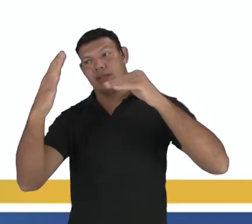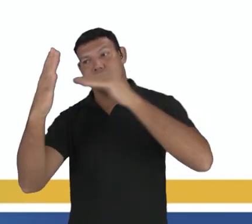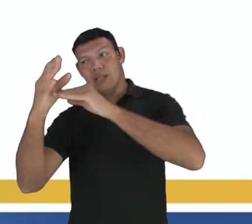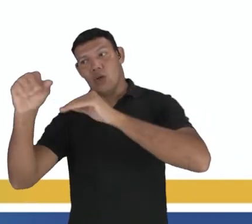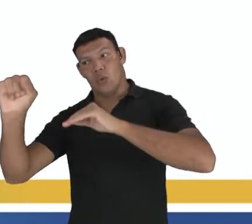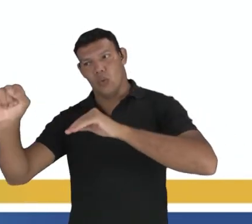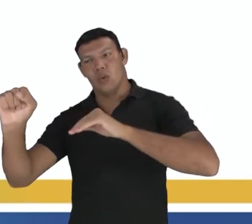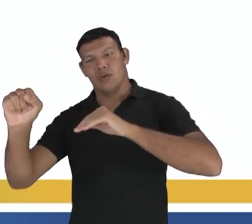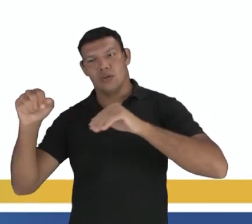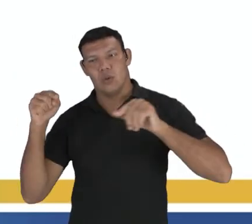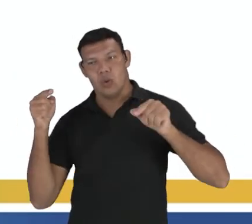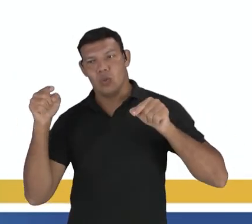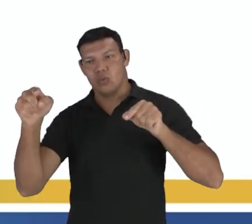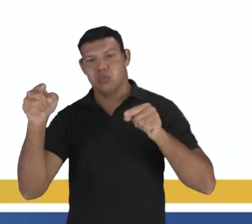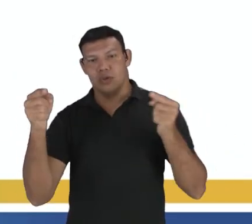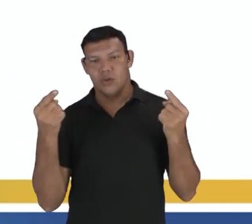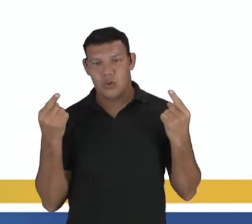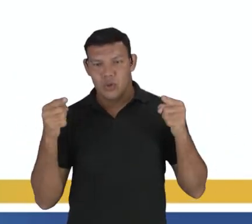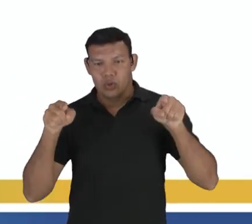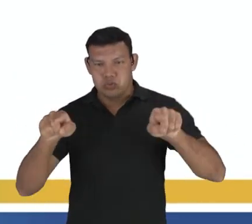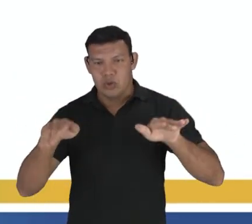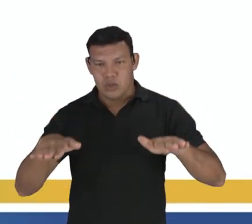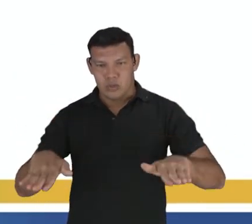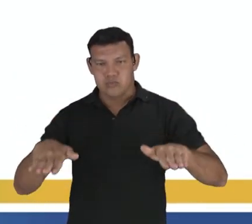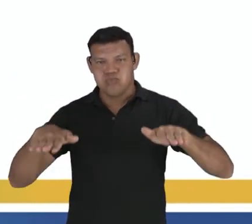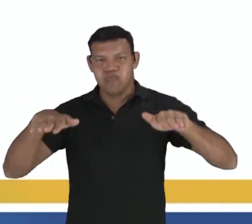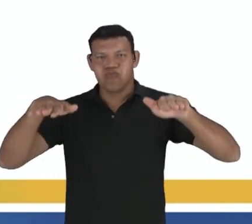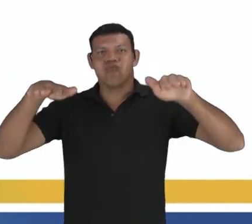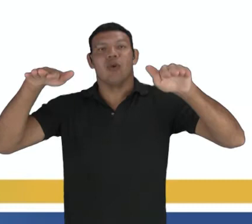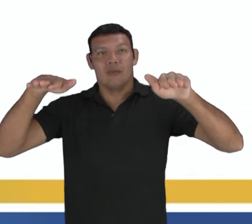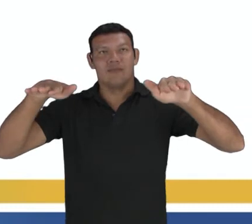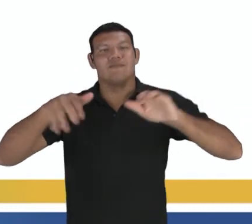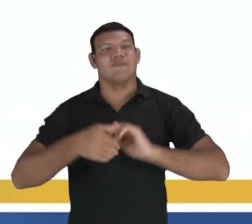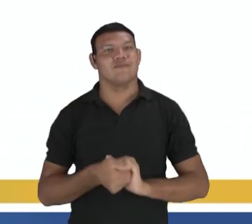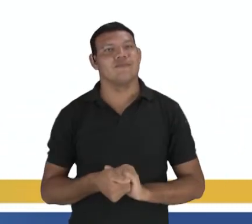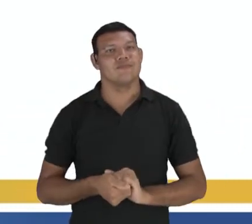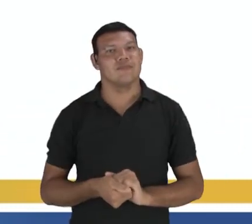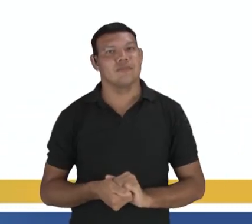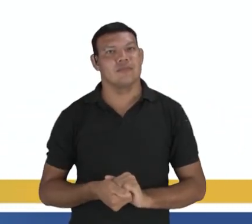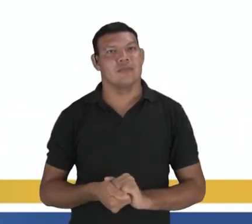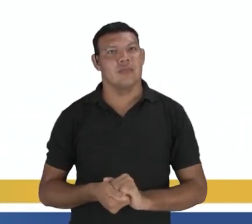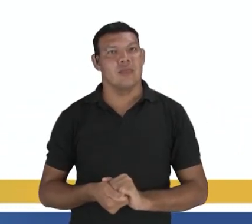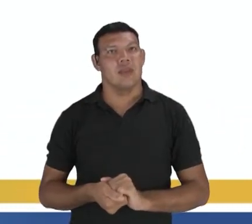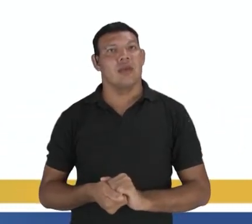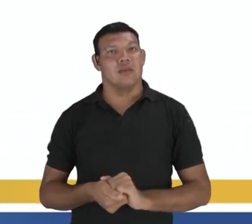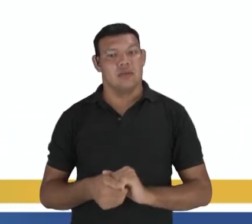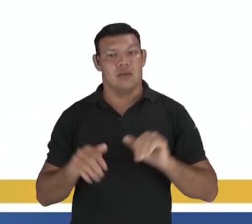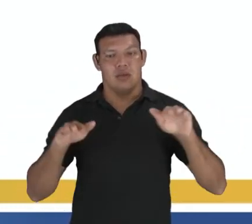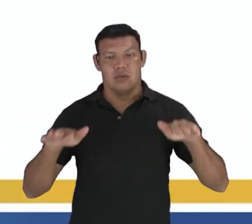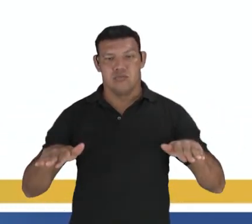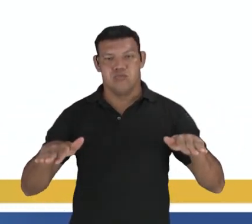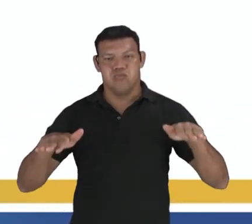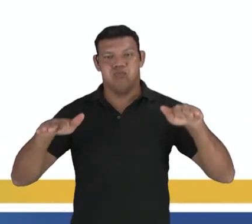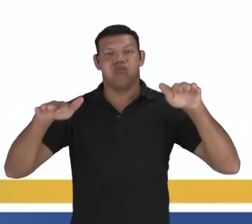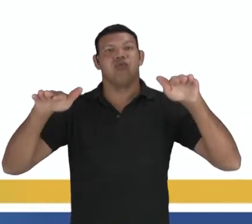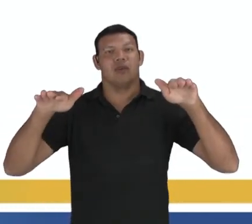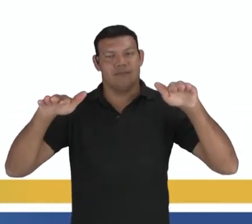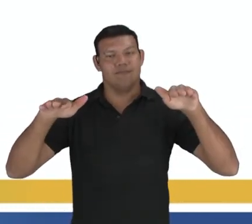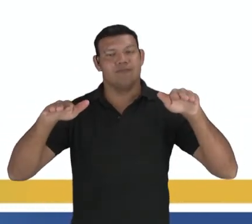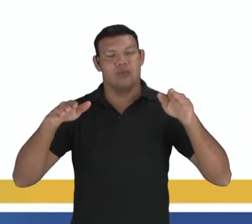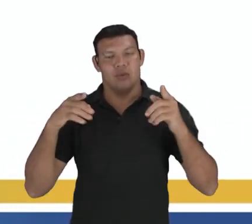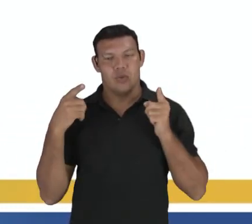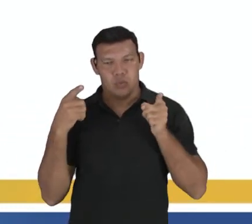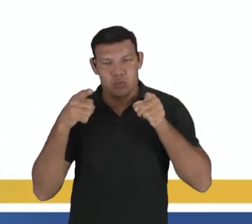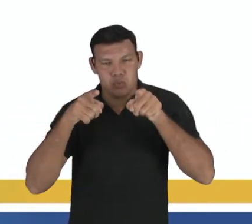8, nós vamos ter uma setinha crescente. Vocês vão perceber que as setas aí, elas estão no